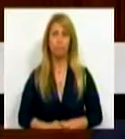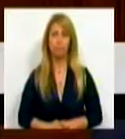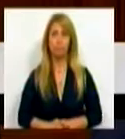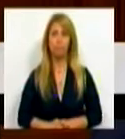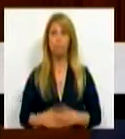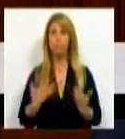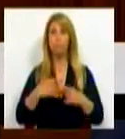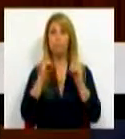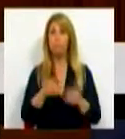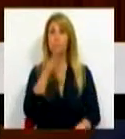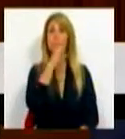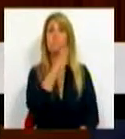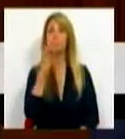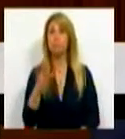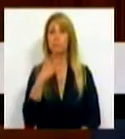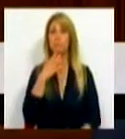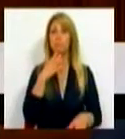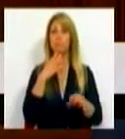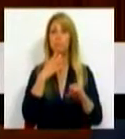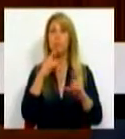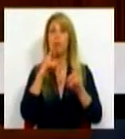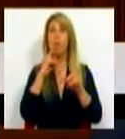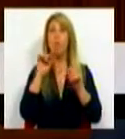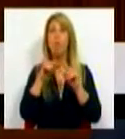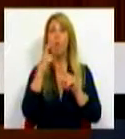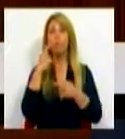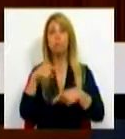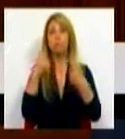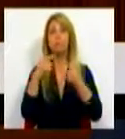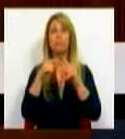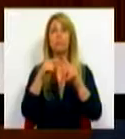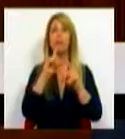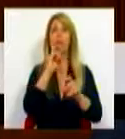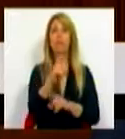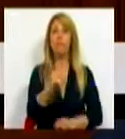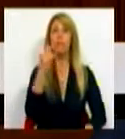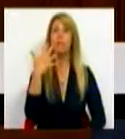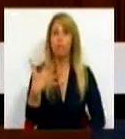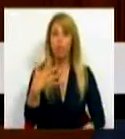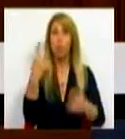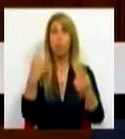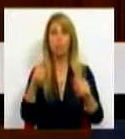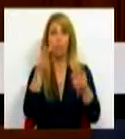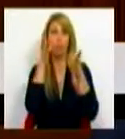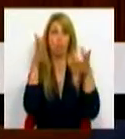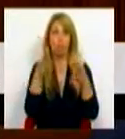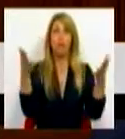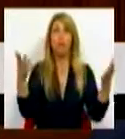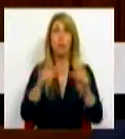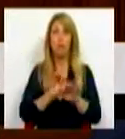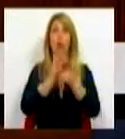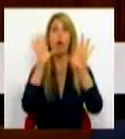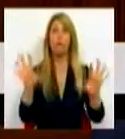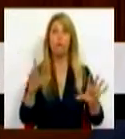A implementação ou a saída do aviso 5 veio, obviamente, ter a atenção da administração do banco no sentido